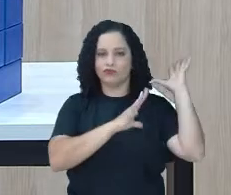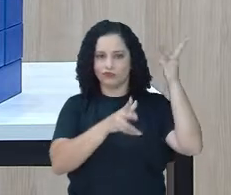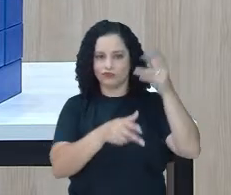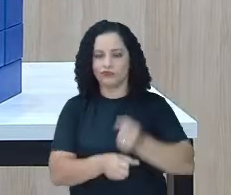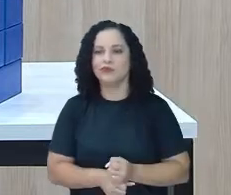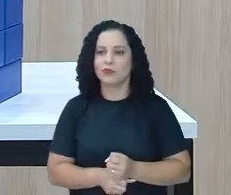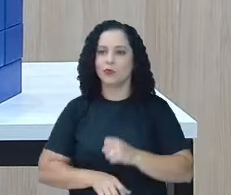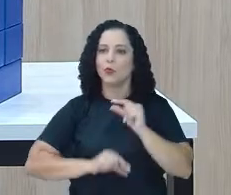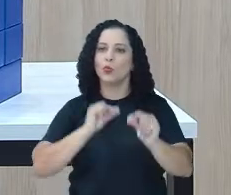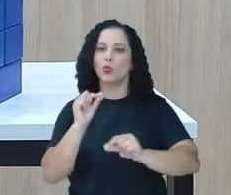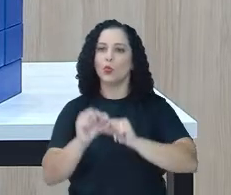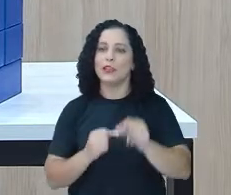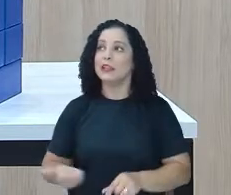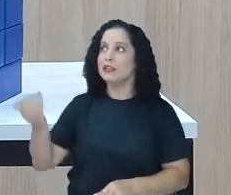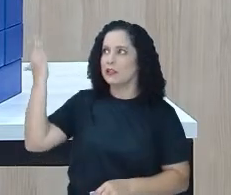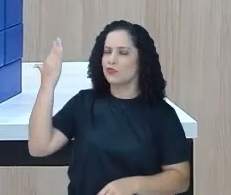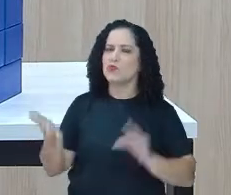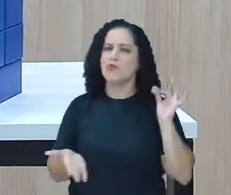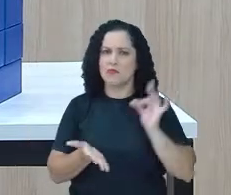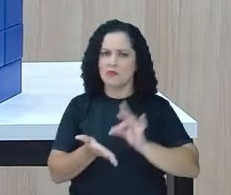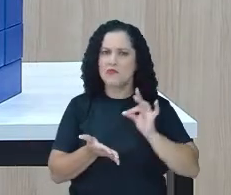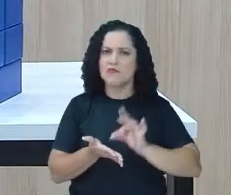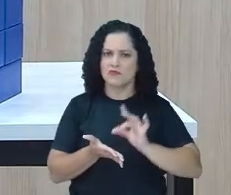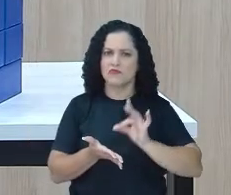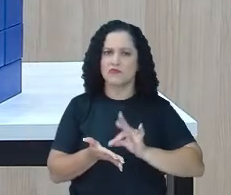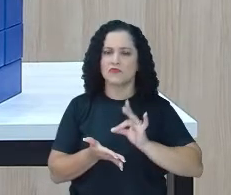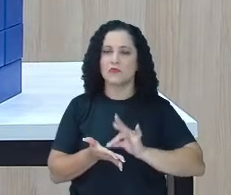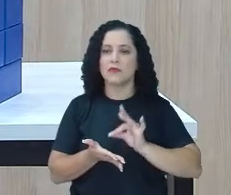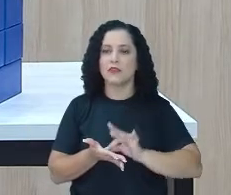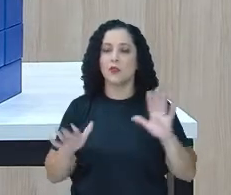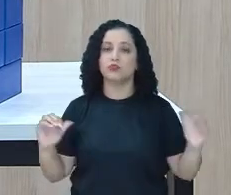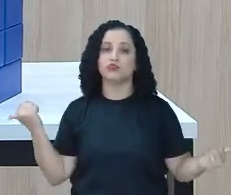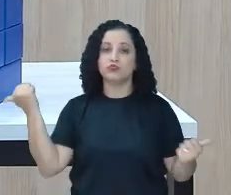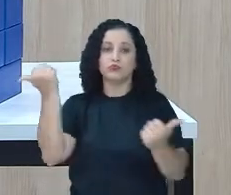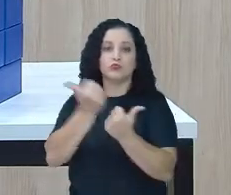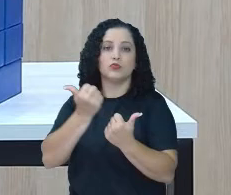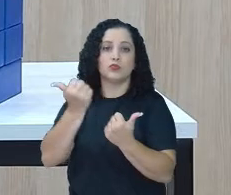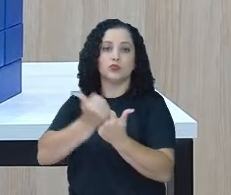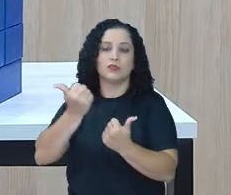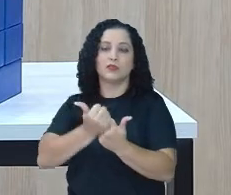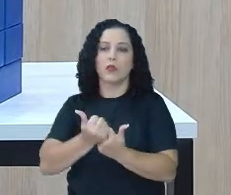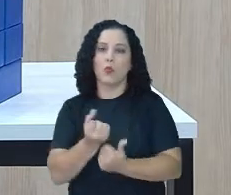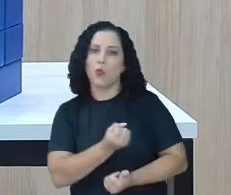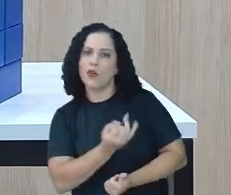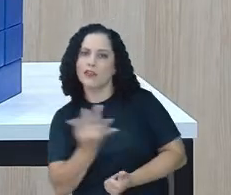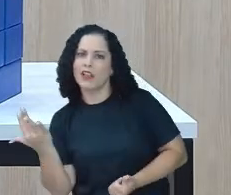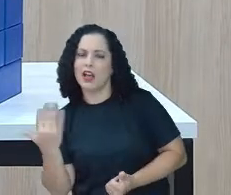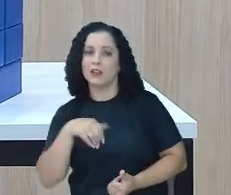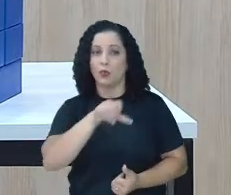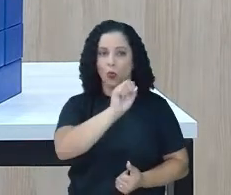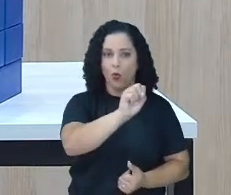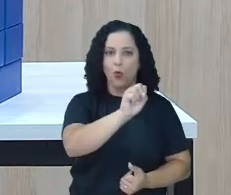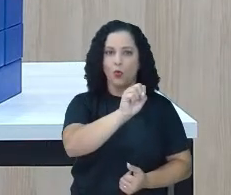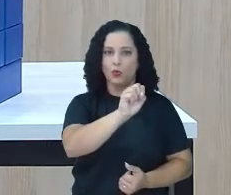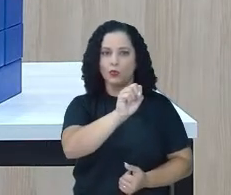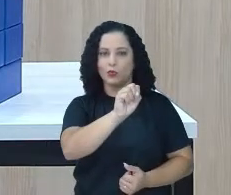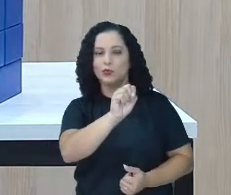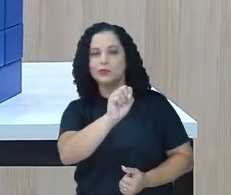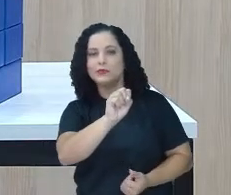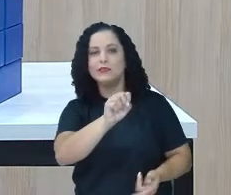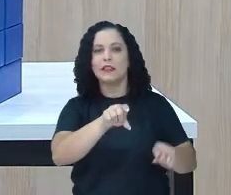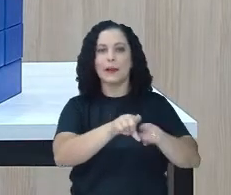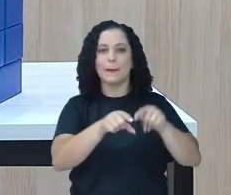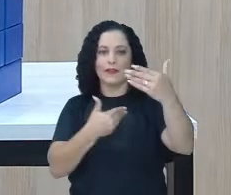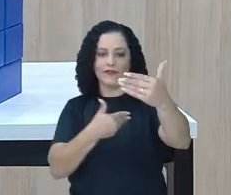viu que isso funciona, né? Então, a gente fez a substituição, ó, quantidade de vértices 8, quantidade de faces